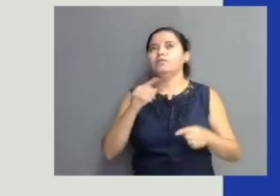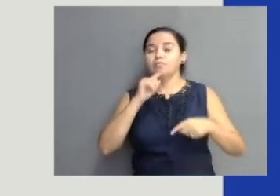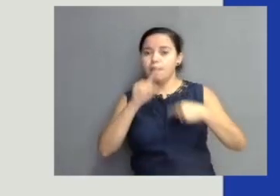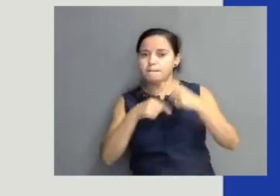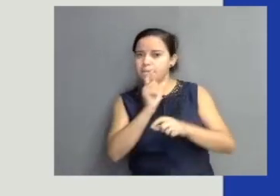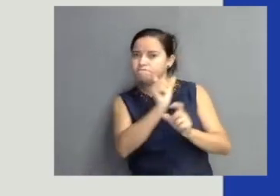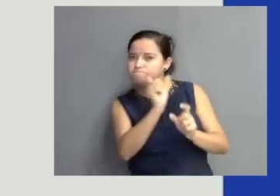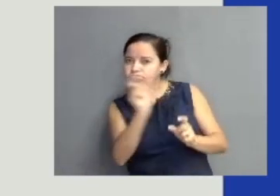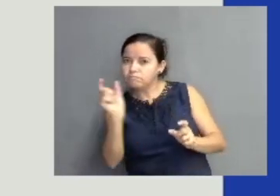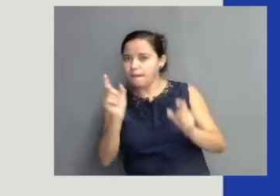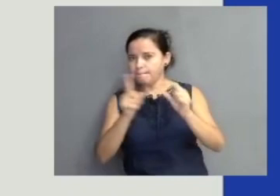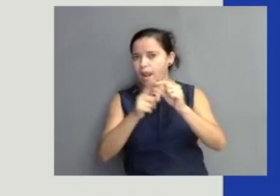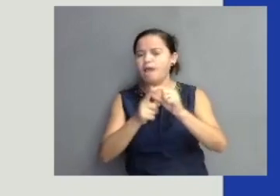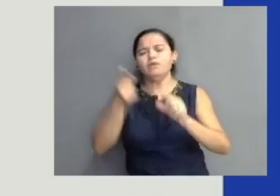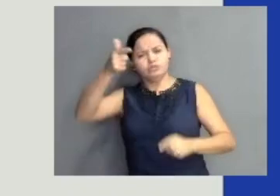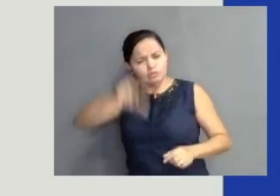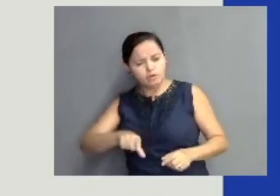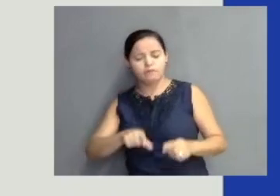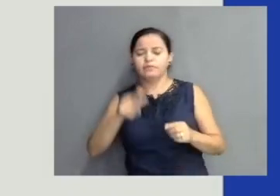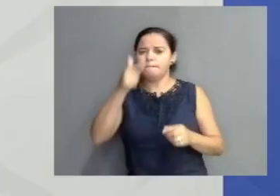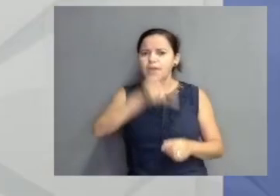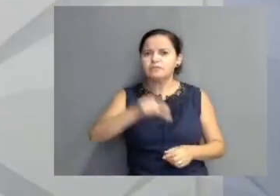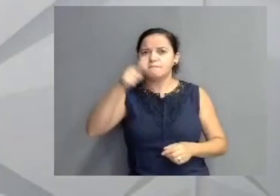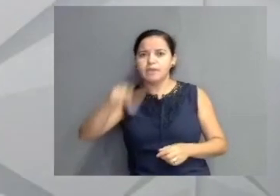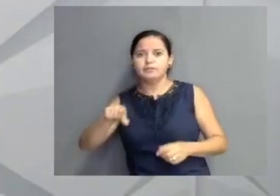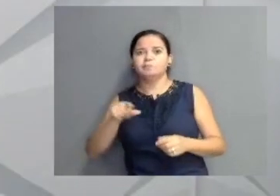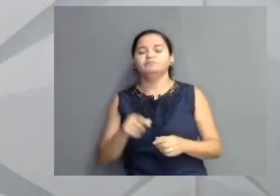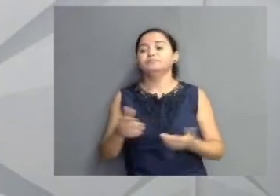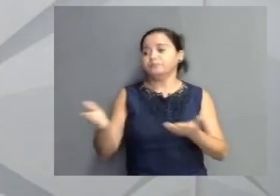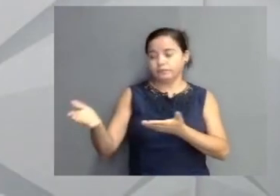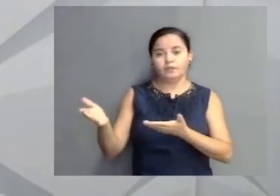repita todo o processo. Então, ó, trazendo aqui para mim,